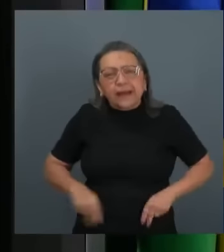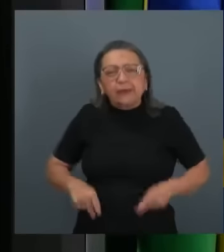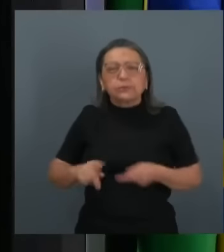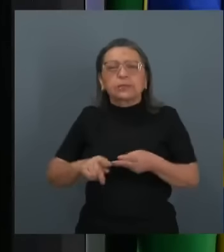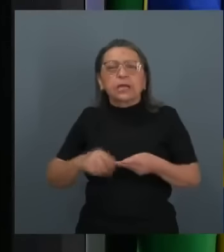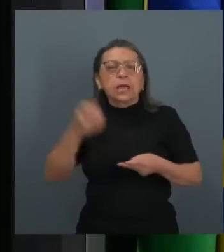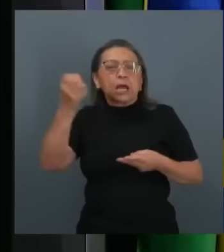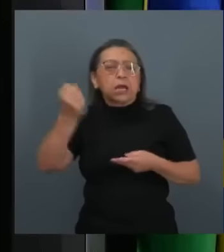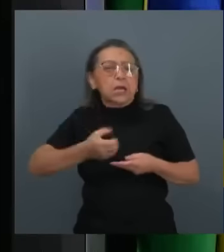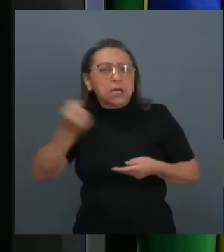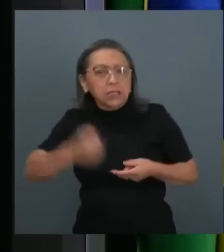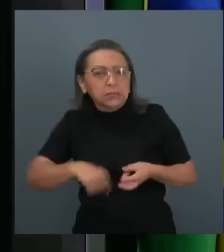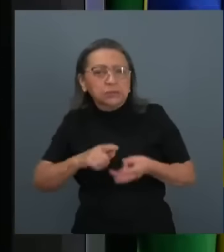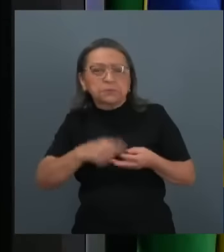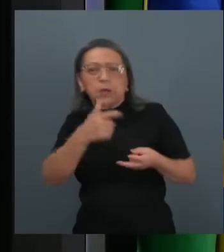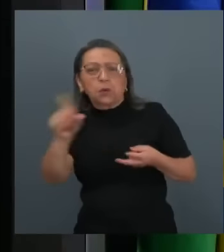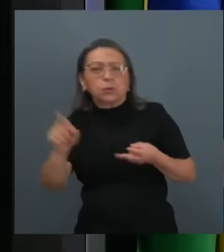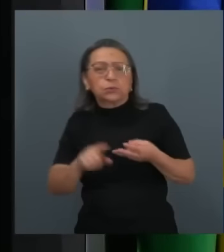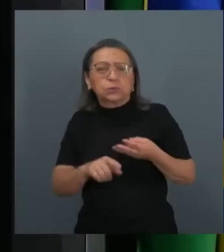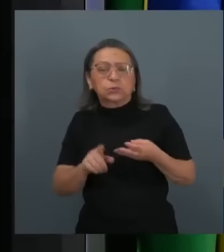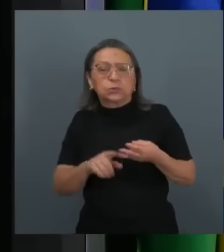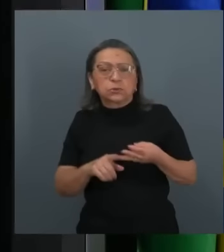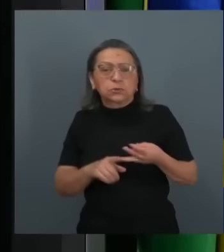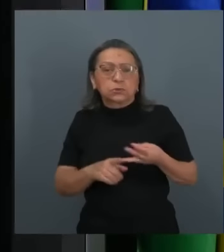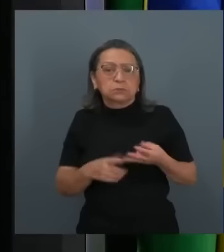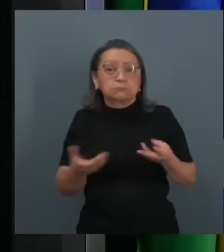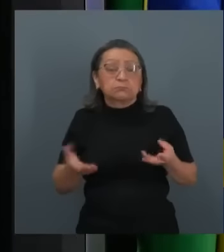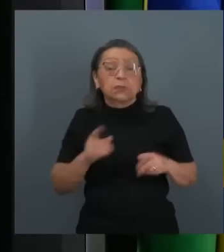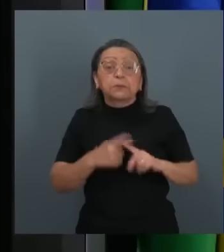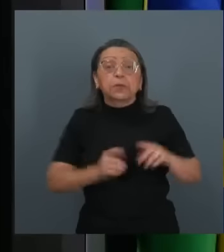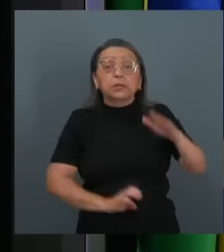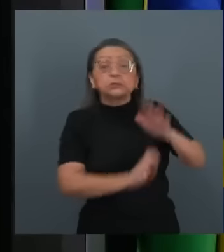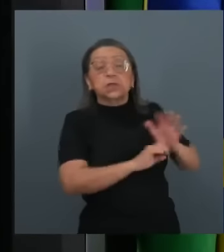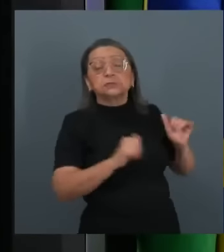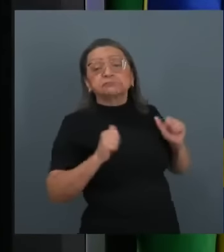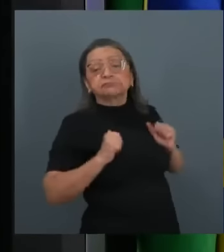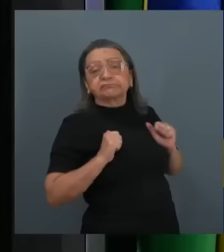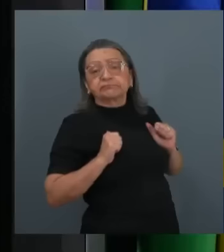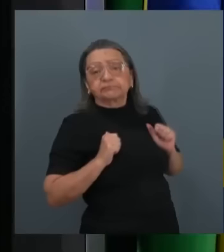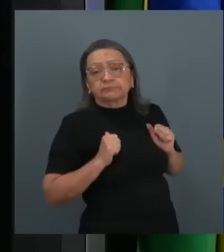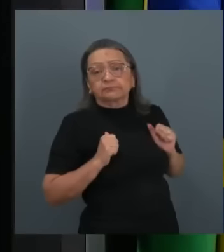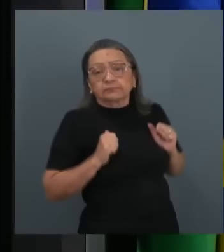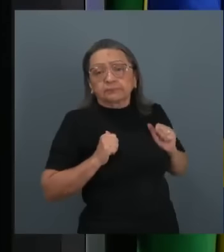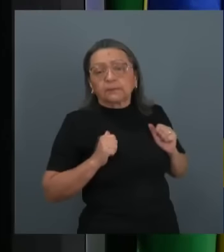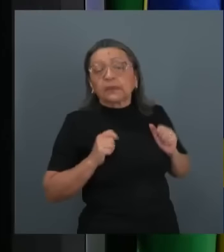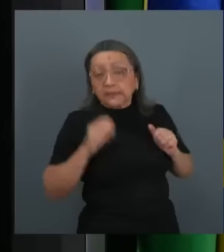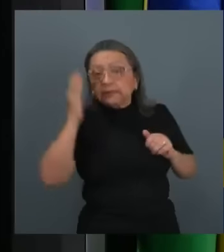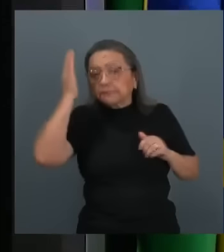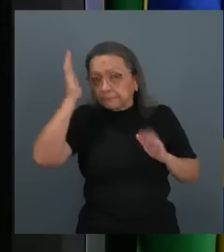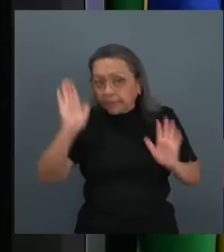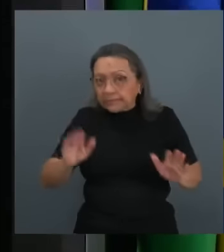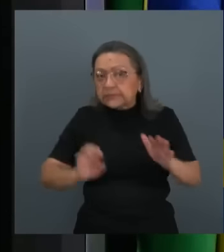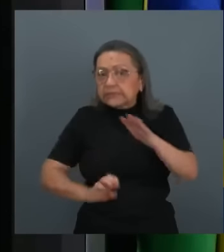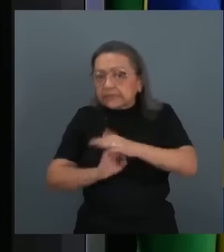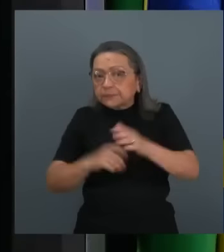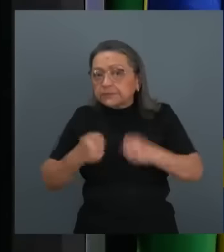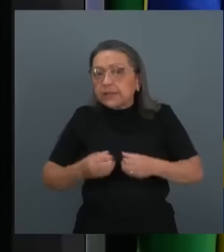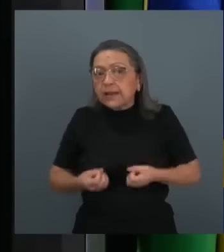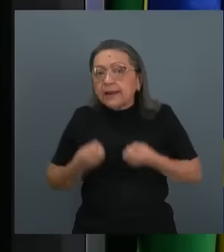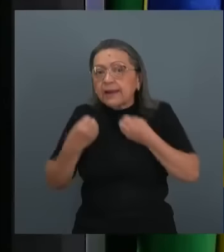um leite especial para outro alérgico, que o Estado não está chegando. O Estado tem que levar, sabe o quê, senhor presidente? Tem que